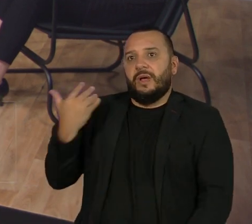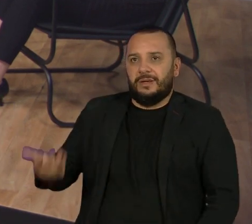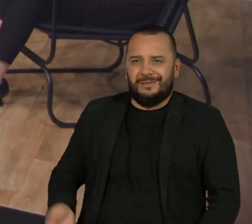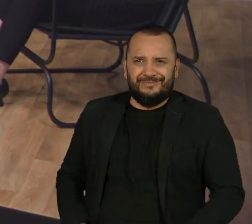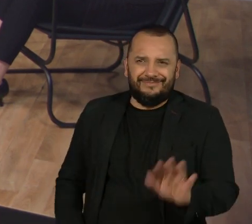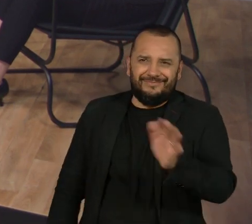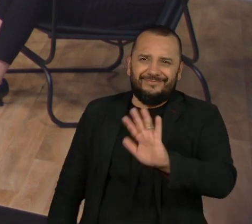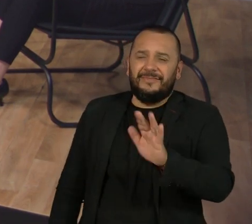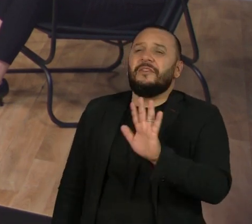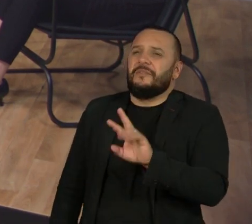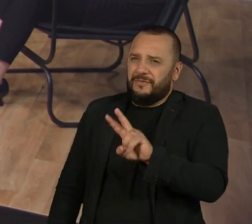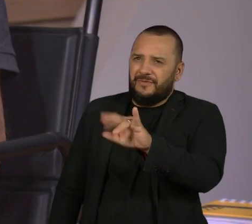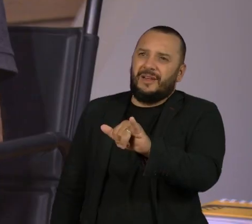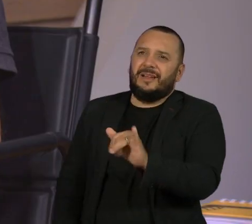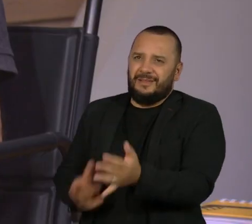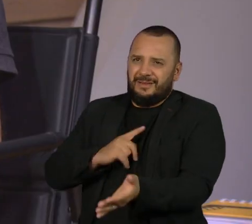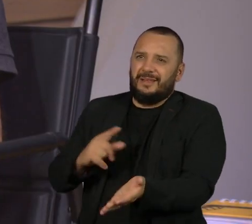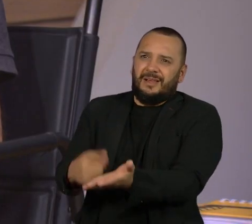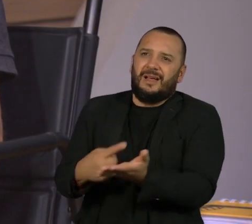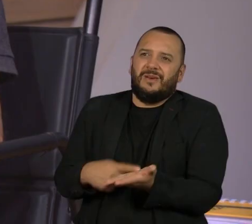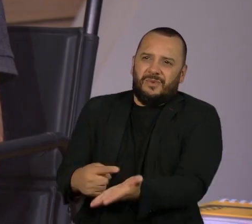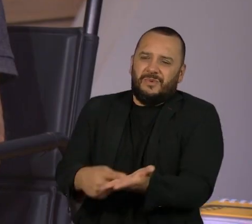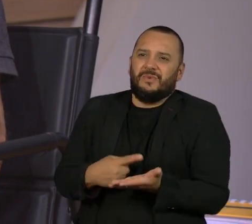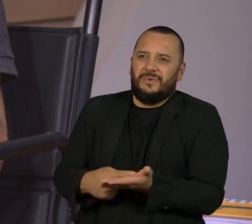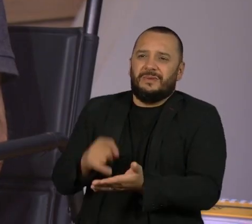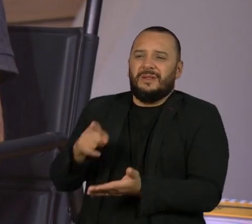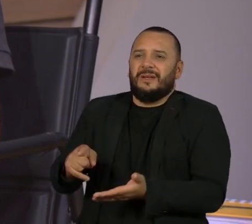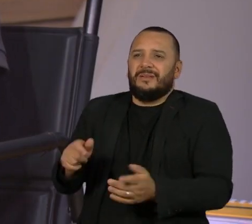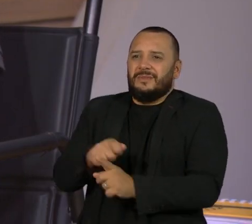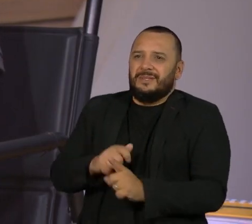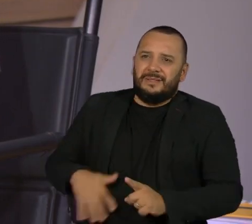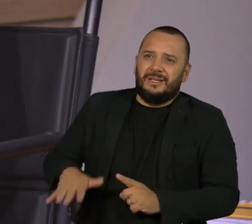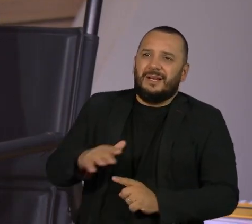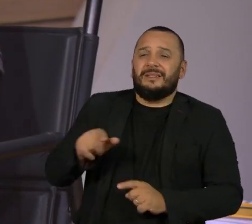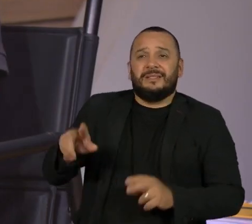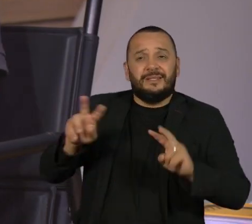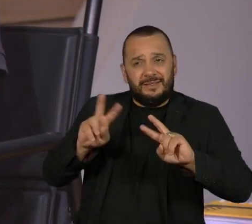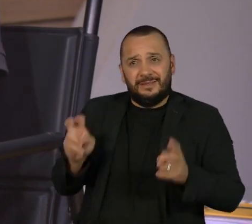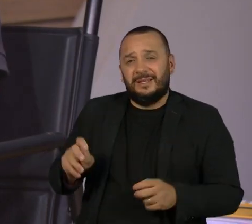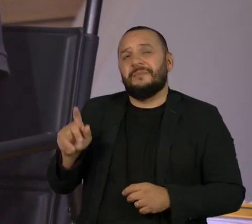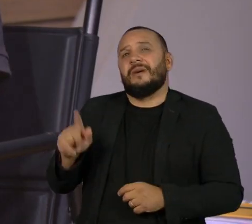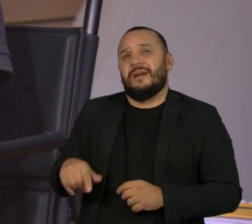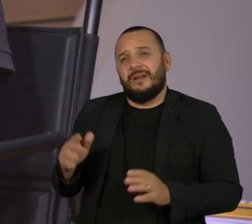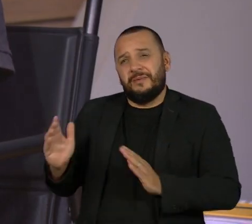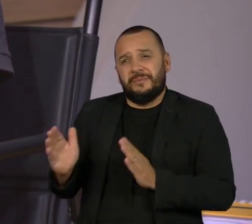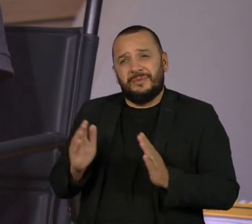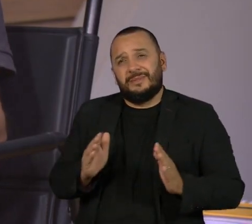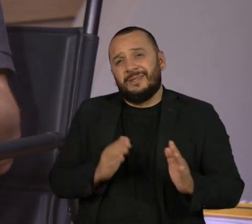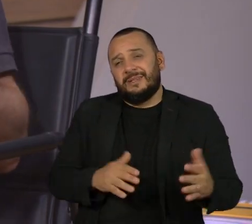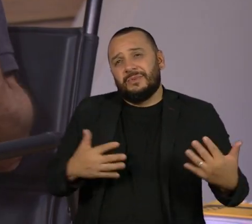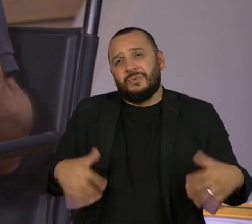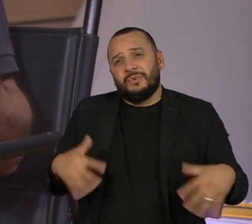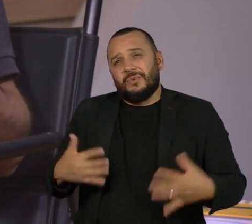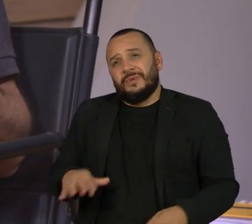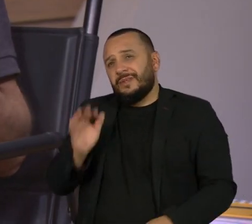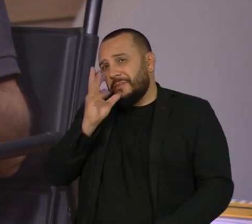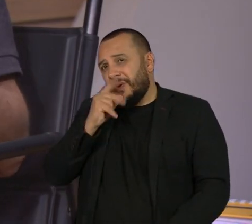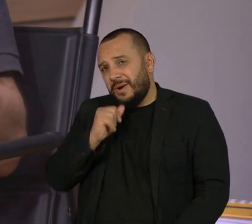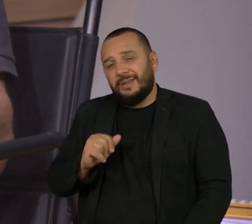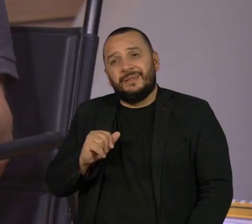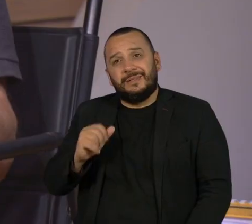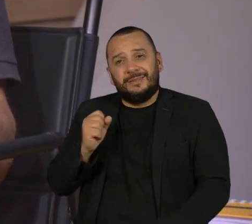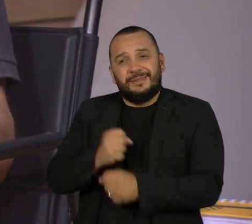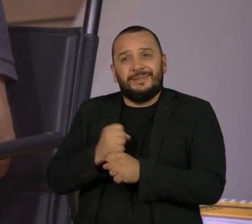A humanidade, esses temas que a gente vem falando, é de um processo civilizatório, né? Alguns anos